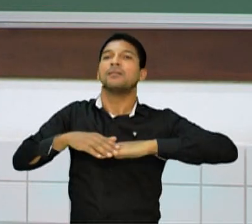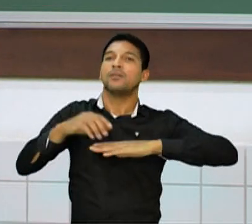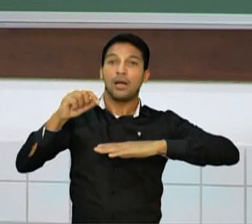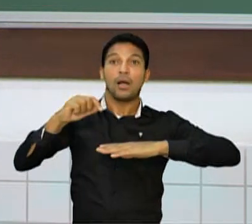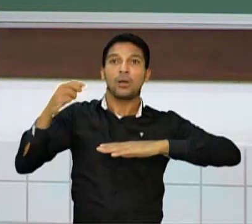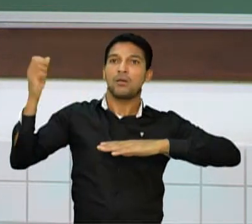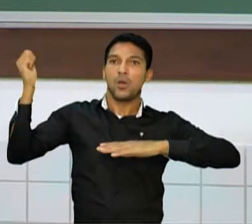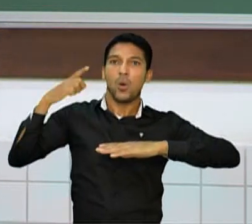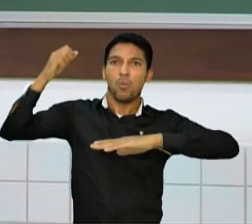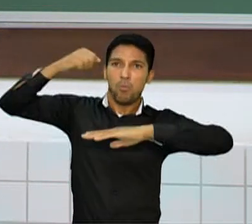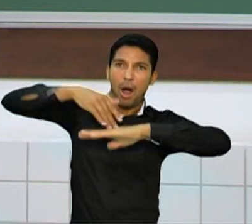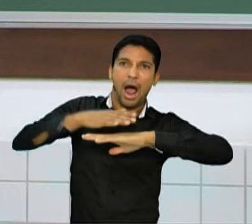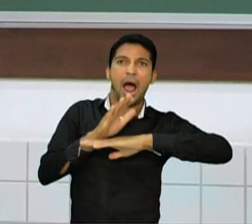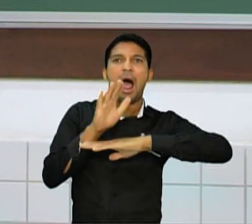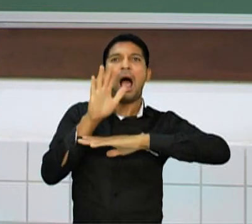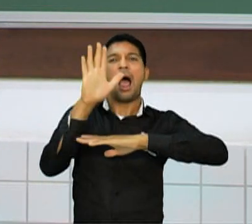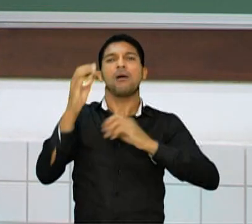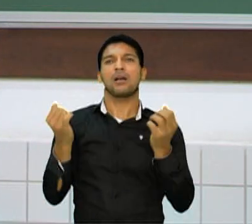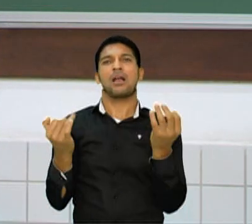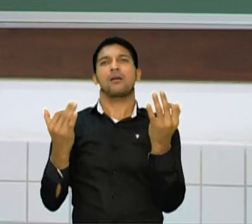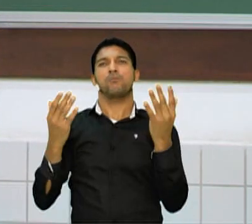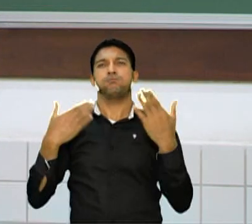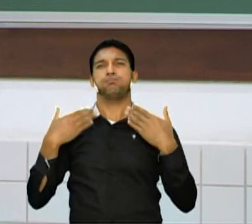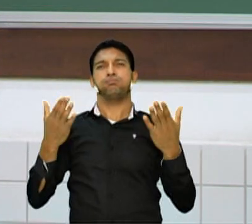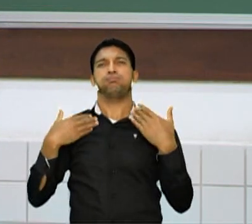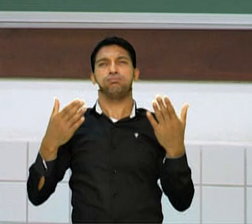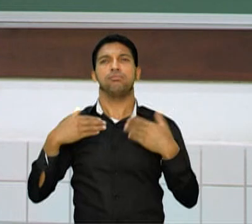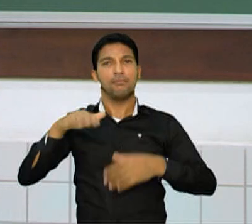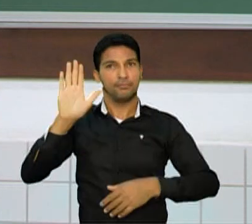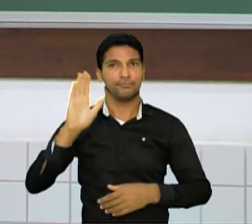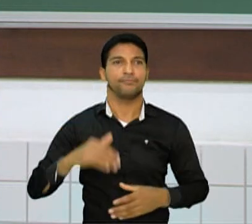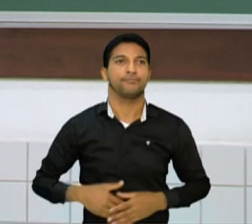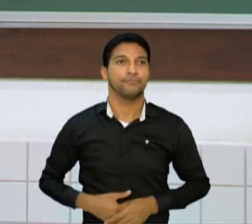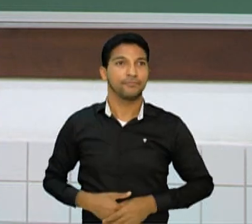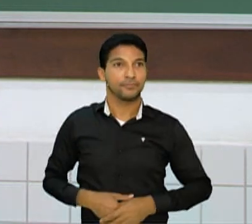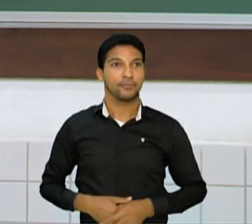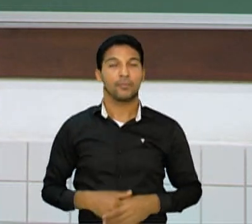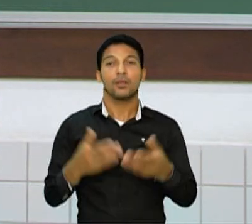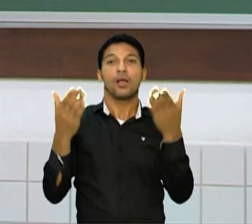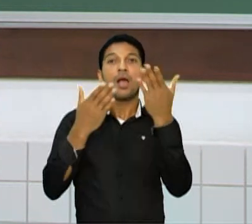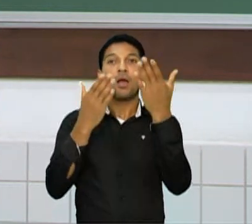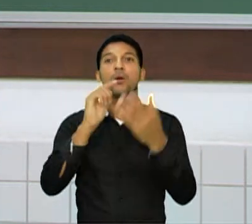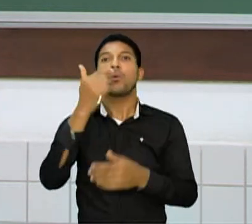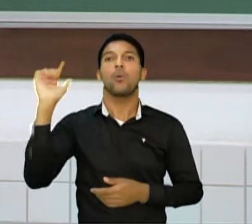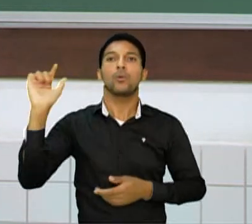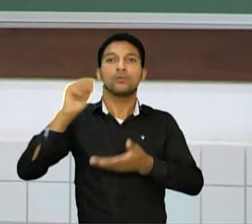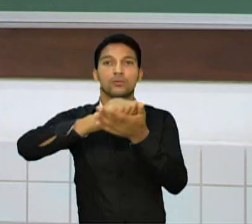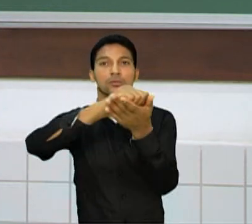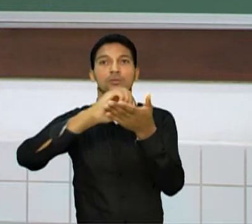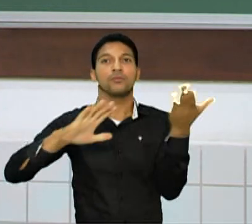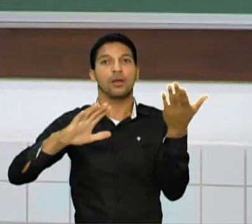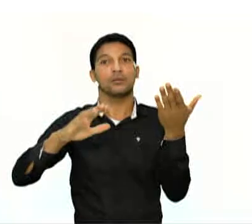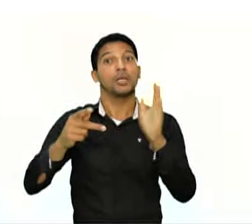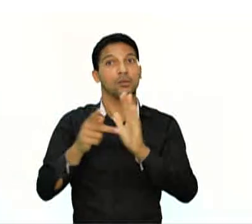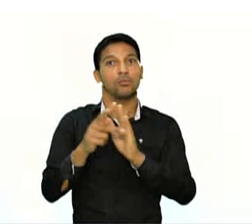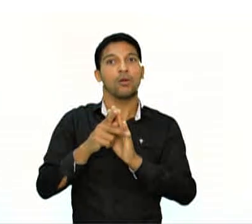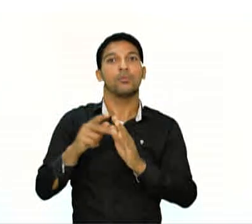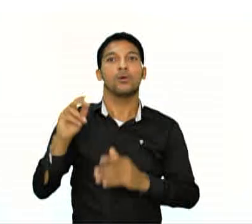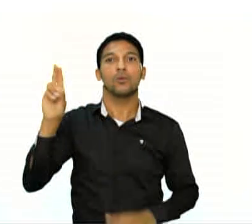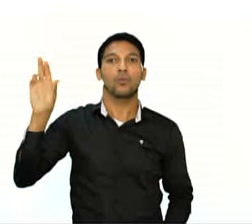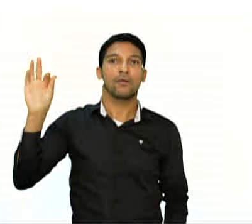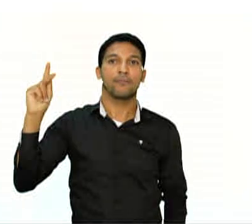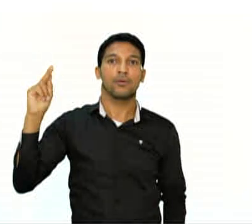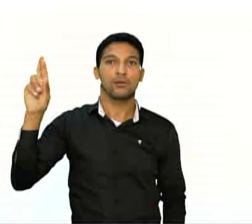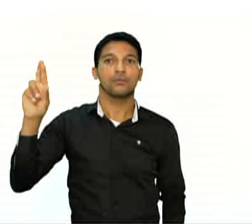a ilha de calor. Outra atividadezinha bem pertinente, esta aqui, ela foi feita pela Universidade Federal do Paraná, é